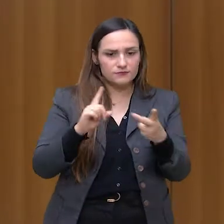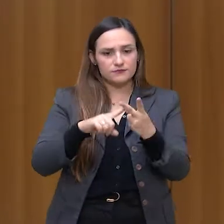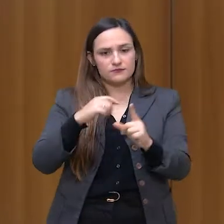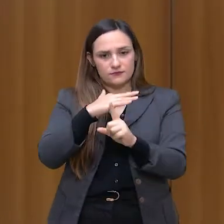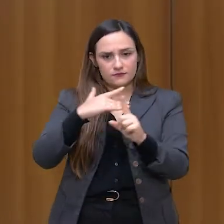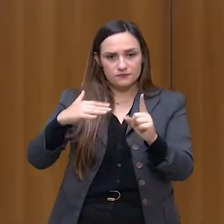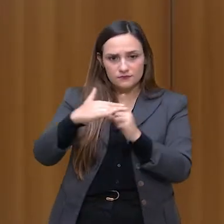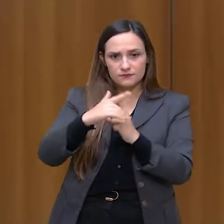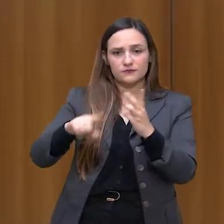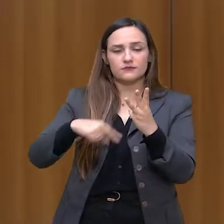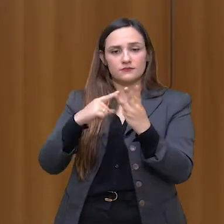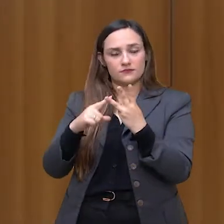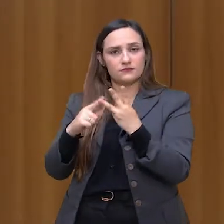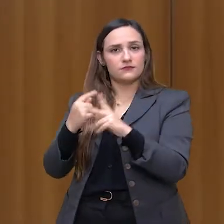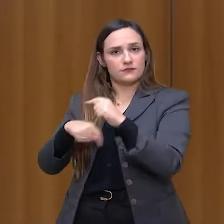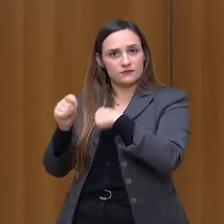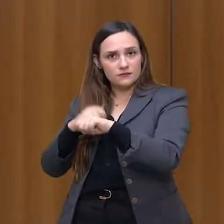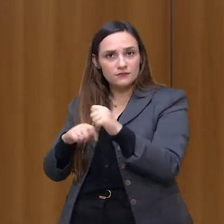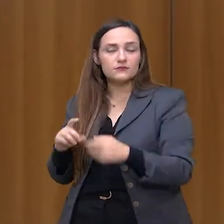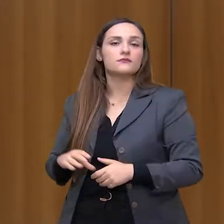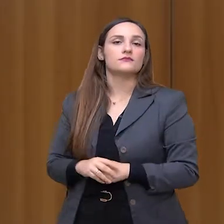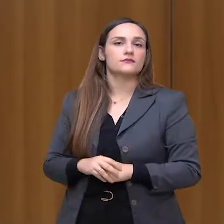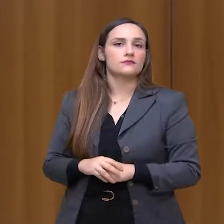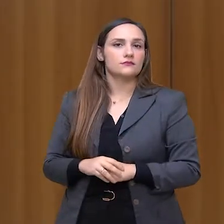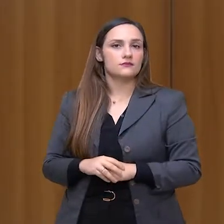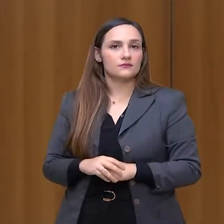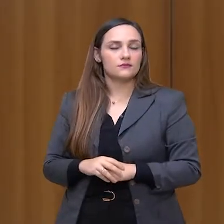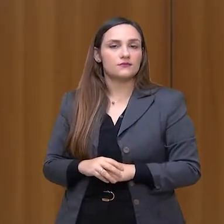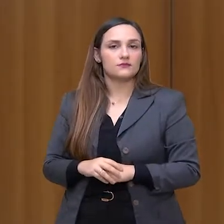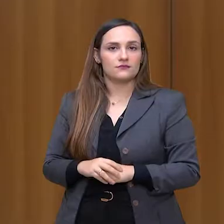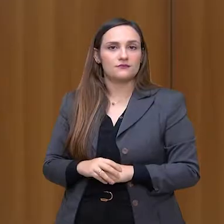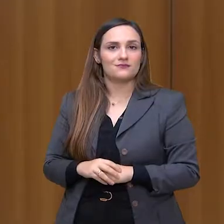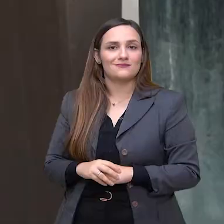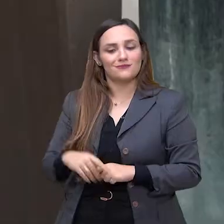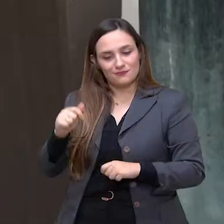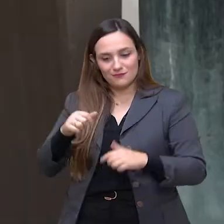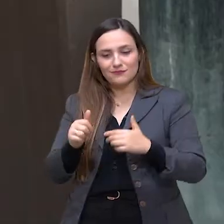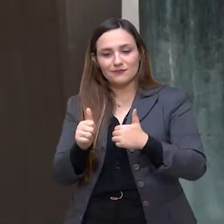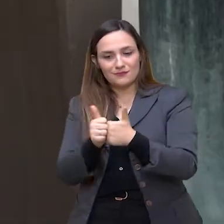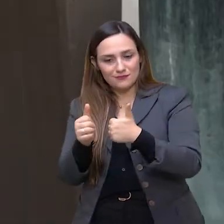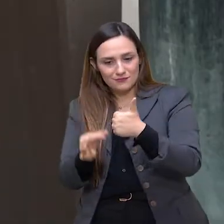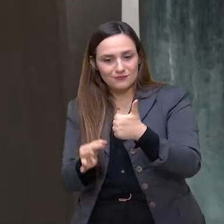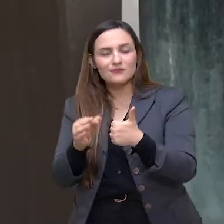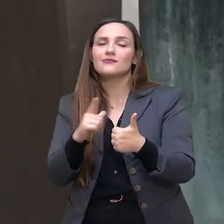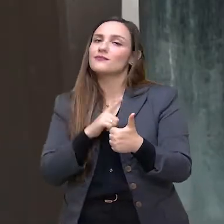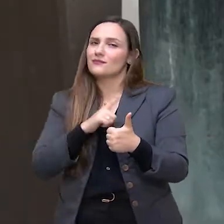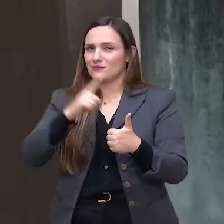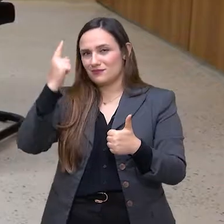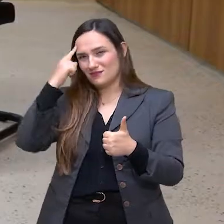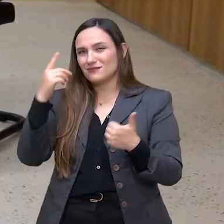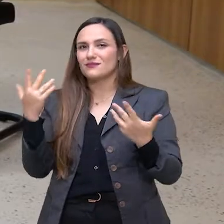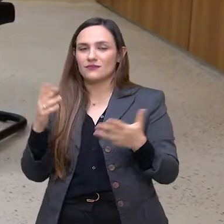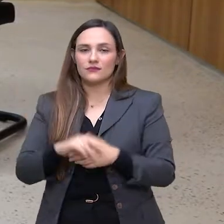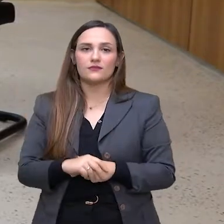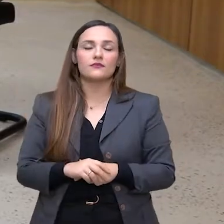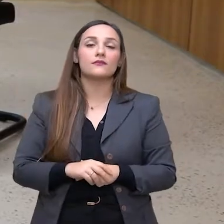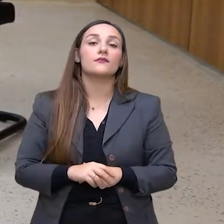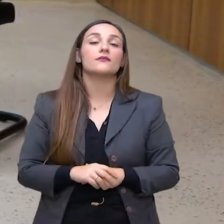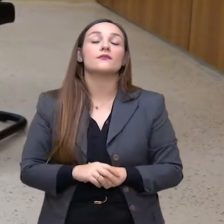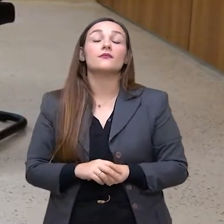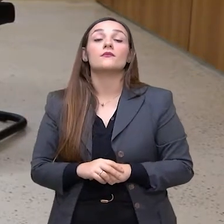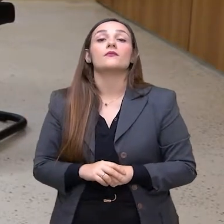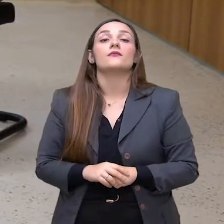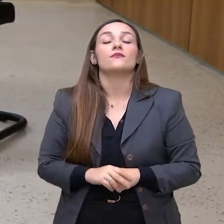queremos pensar no meio ambiente e na economia. E o Tribunal de Justiça ele tem essa visão de desenvolvimento sustentável. Né?